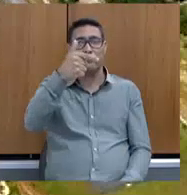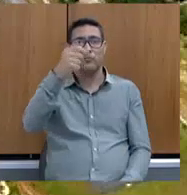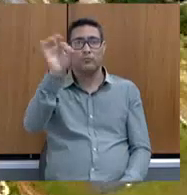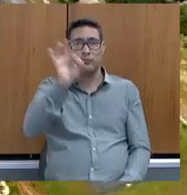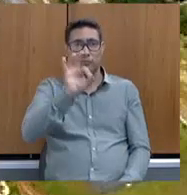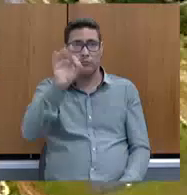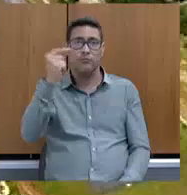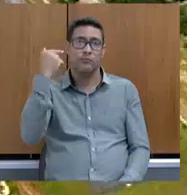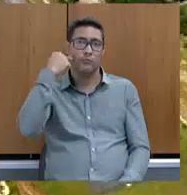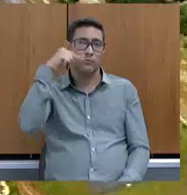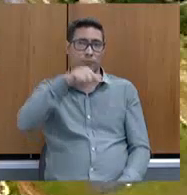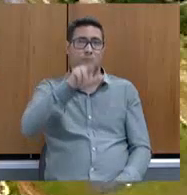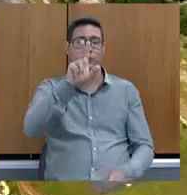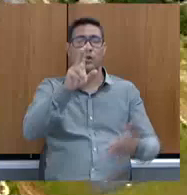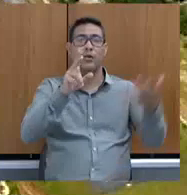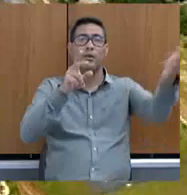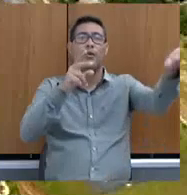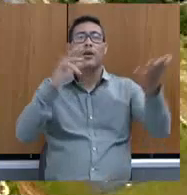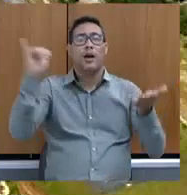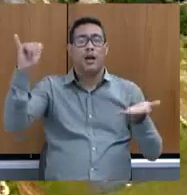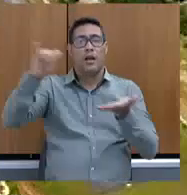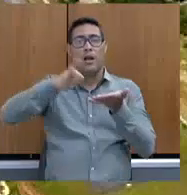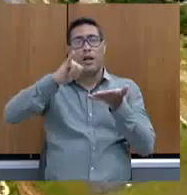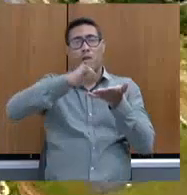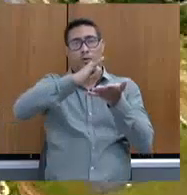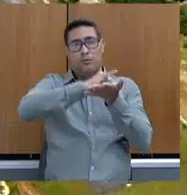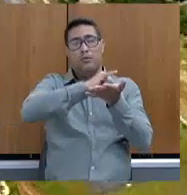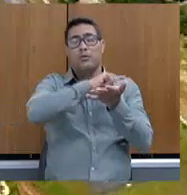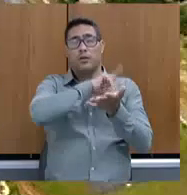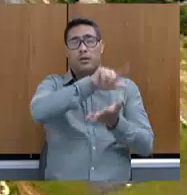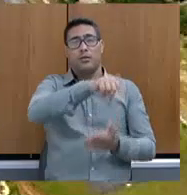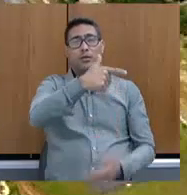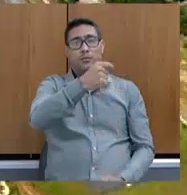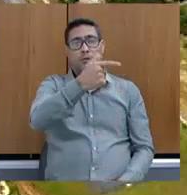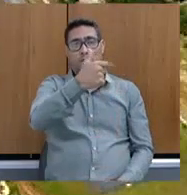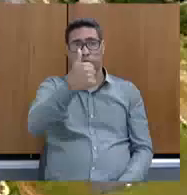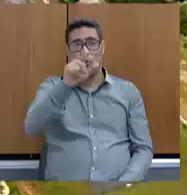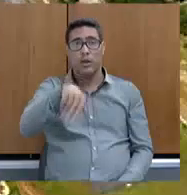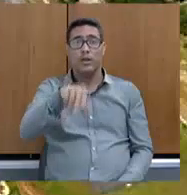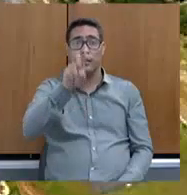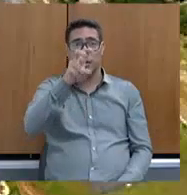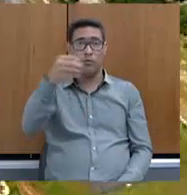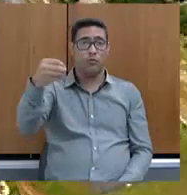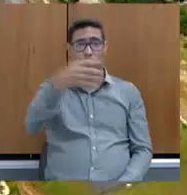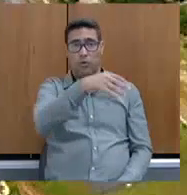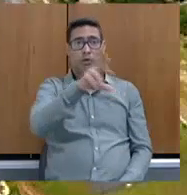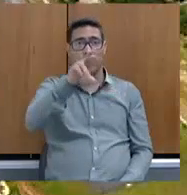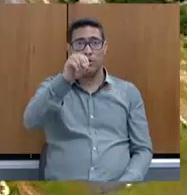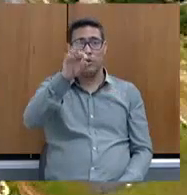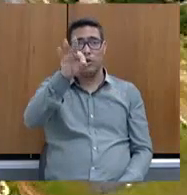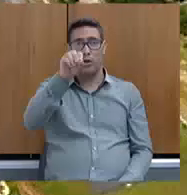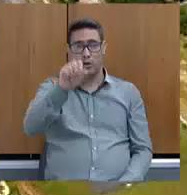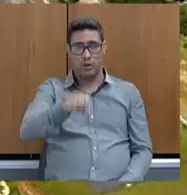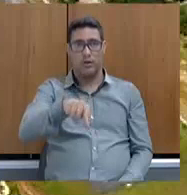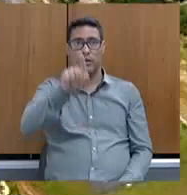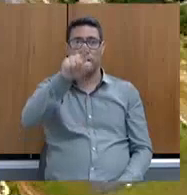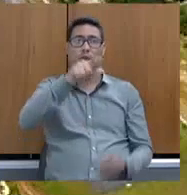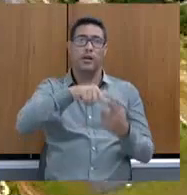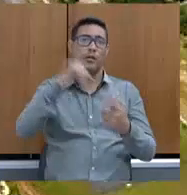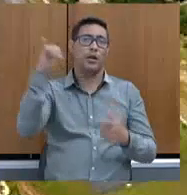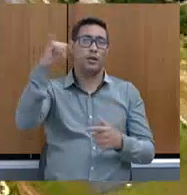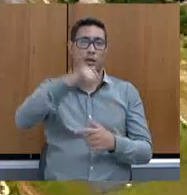passageiros em aeroportos mineiros comparados em 2021 e 5 novas rotas da Azul inaugurada segunda-feira para